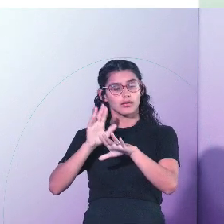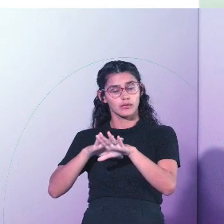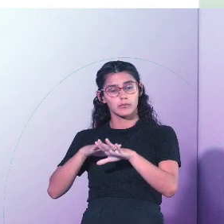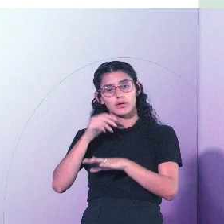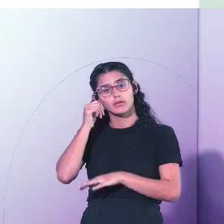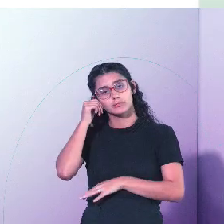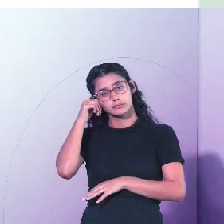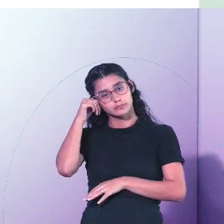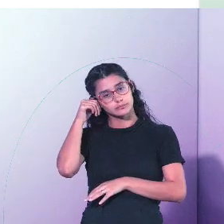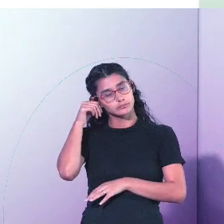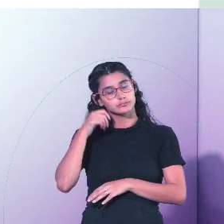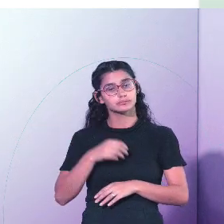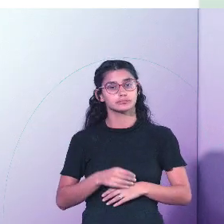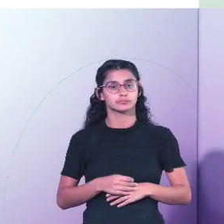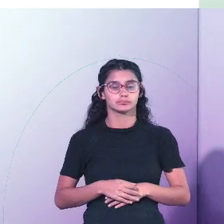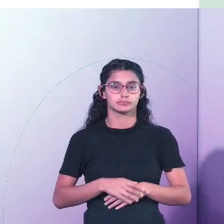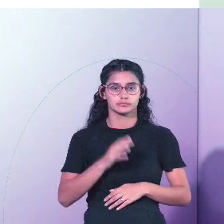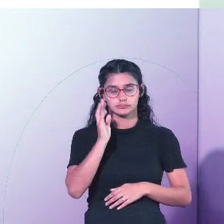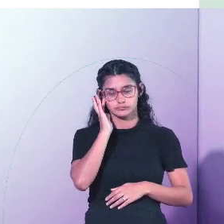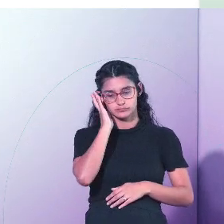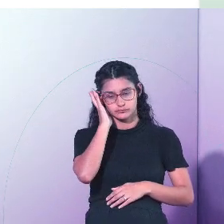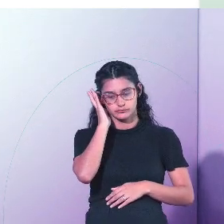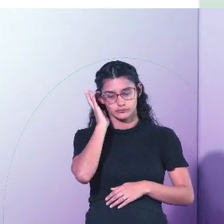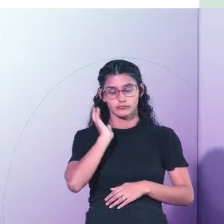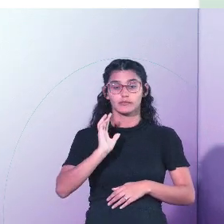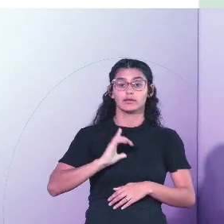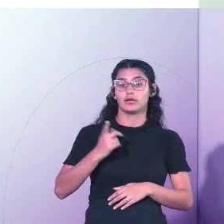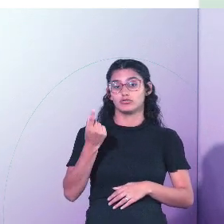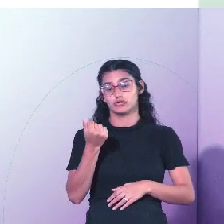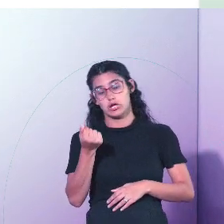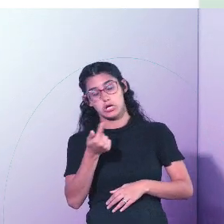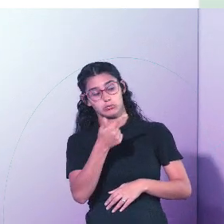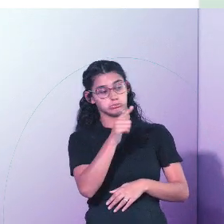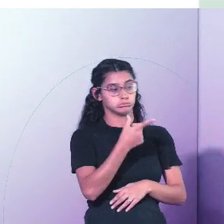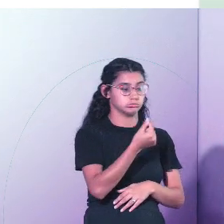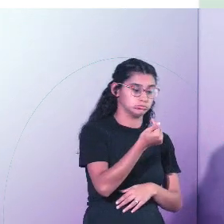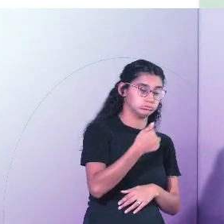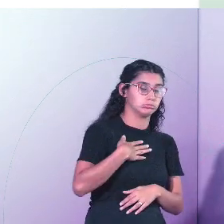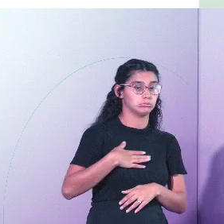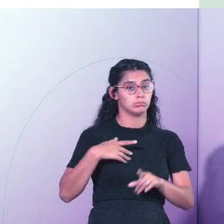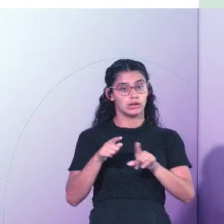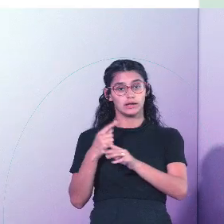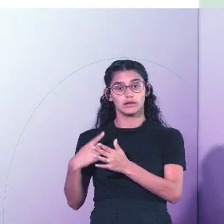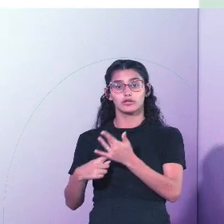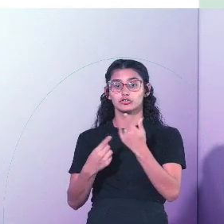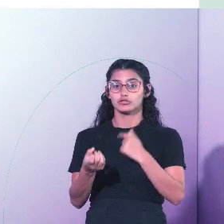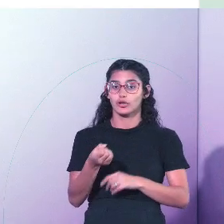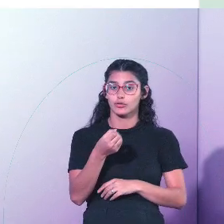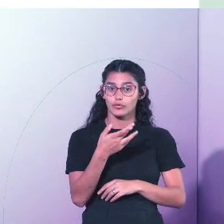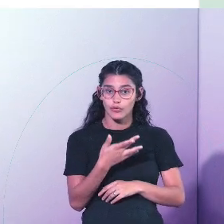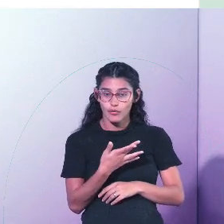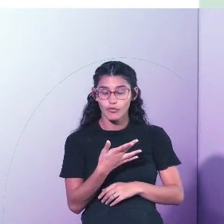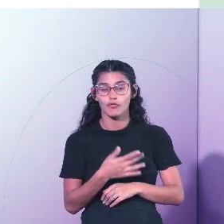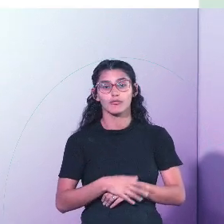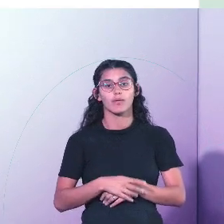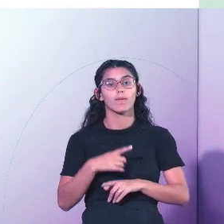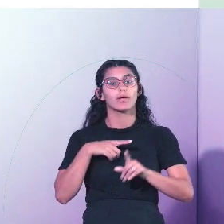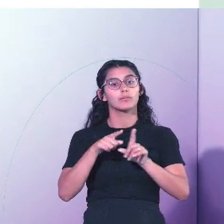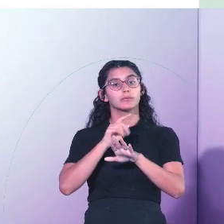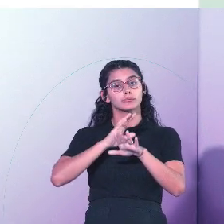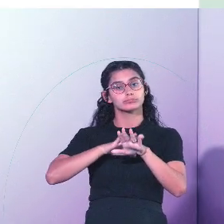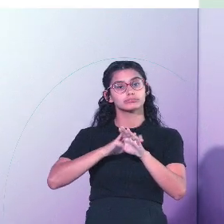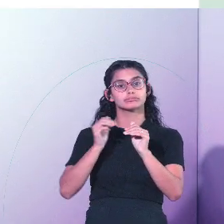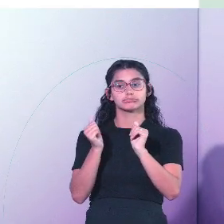tipo tenho mais dinheiro, tenho menos dinheiro, eu não gosto da tecnologia nova. Sim, tem gente que tem